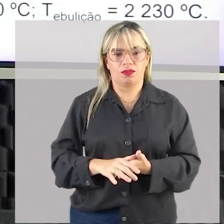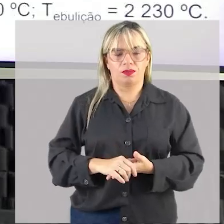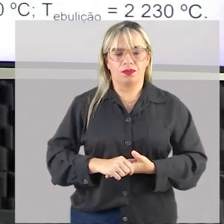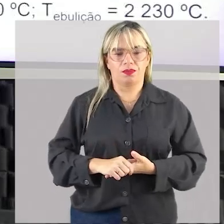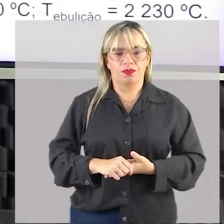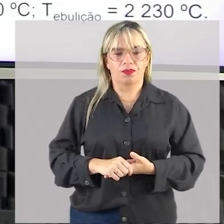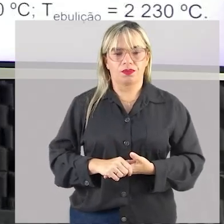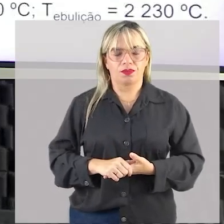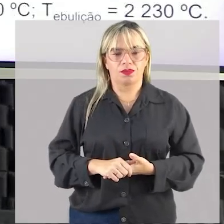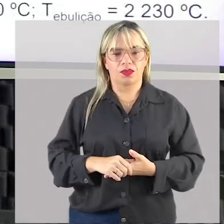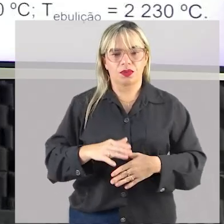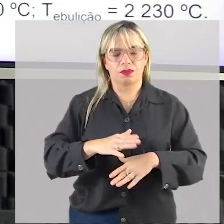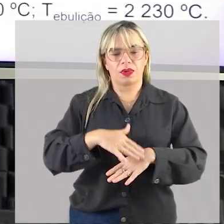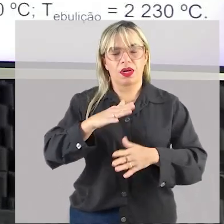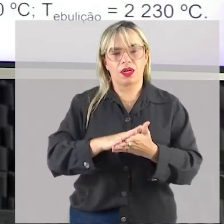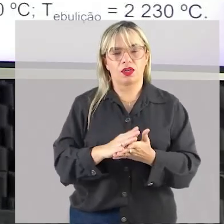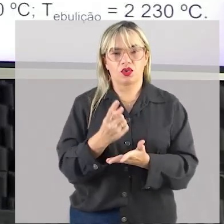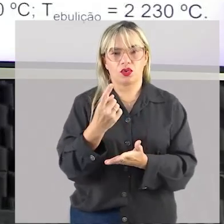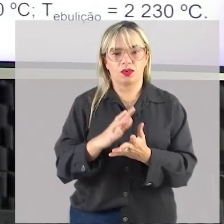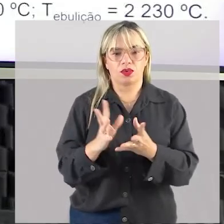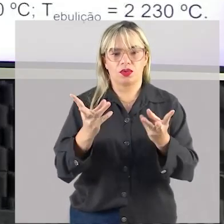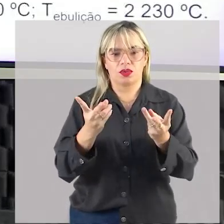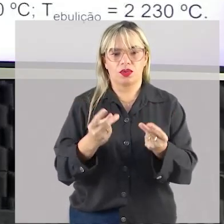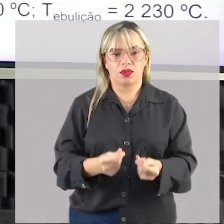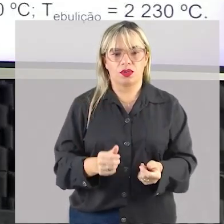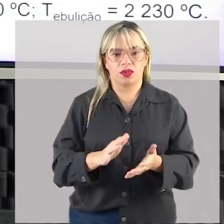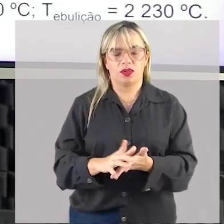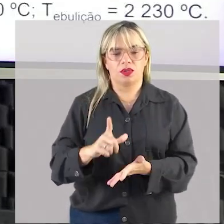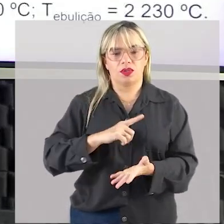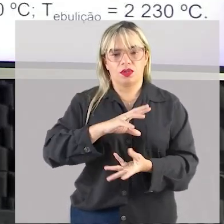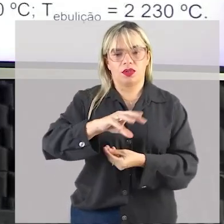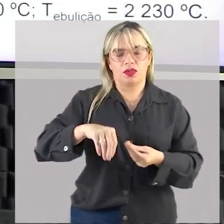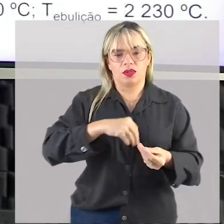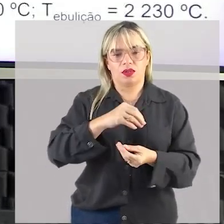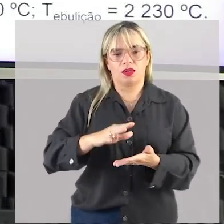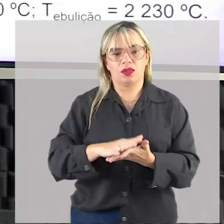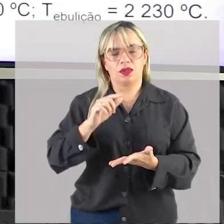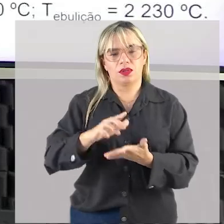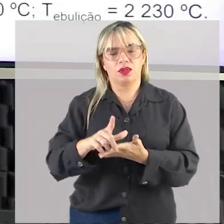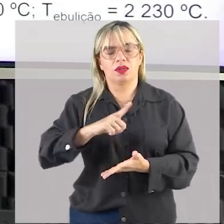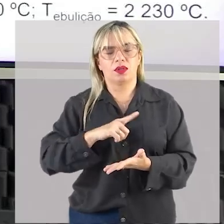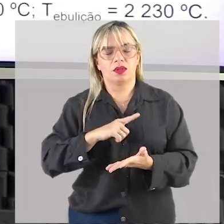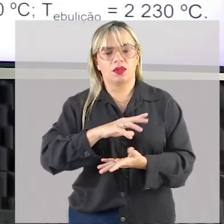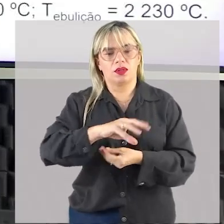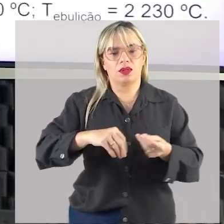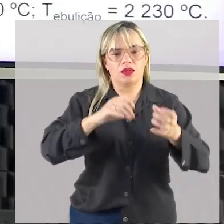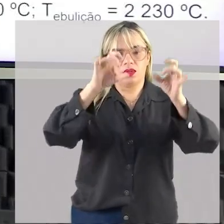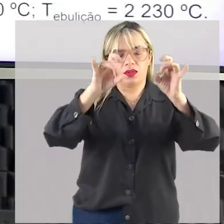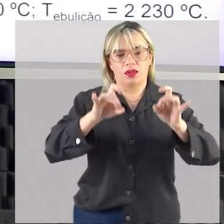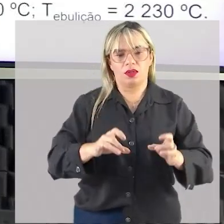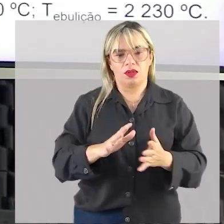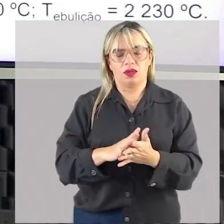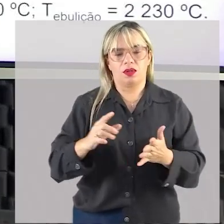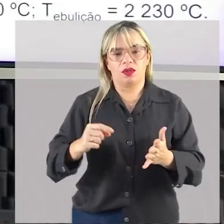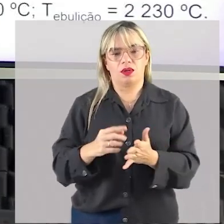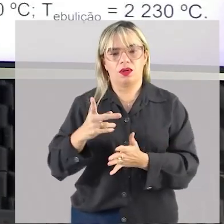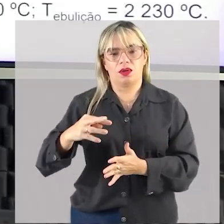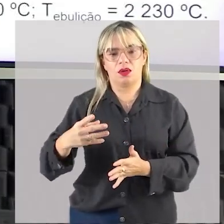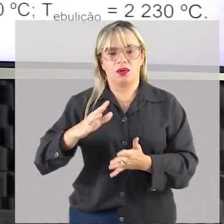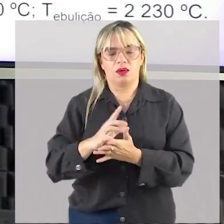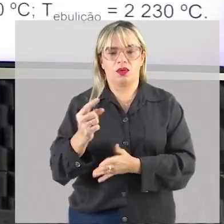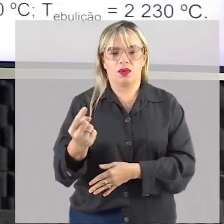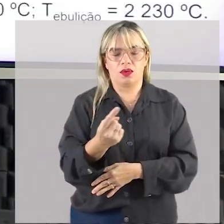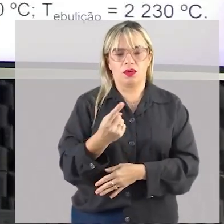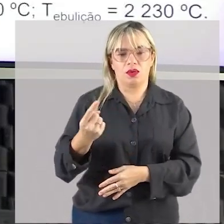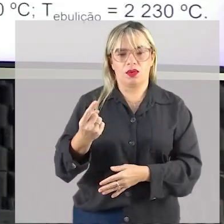mistura. Existem misturas especiais. Existem misturas que apresentam pontos. Um ponto só.